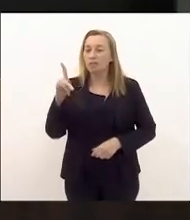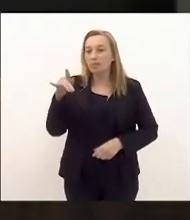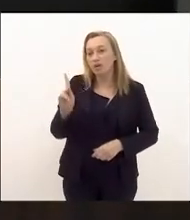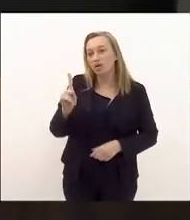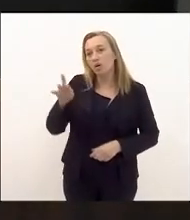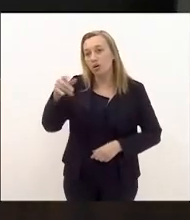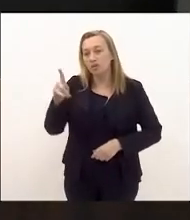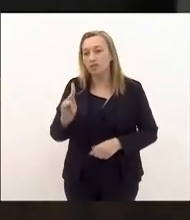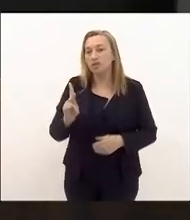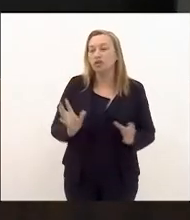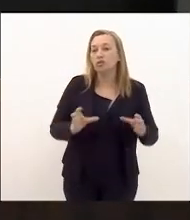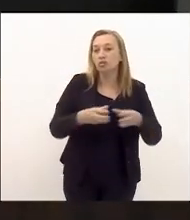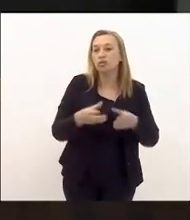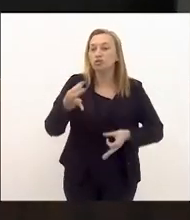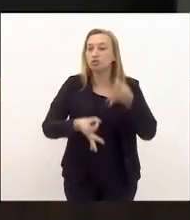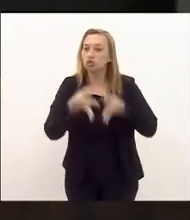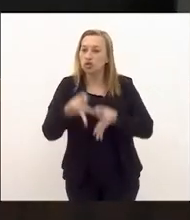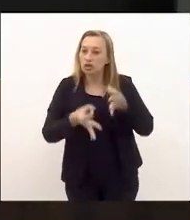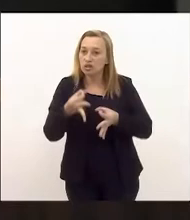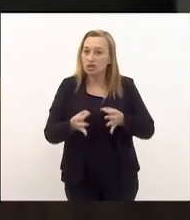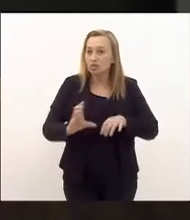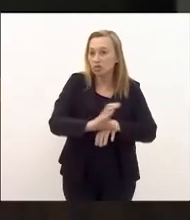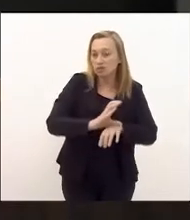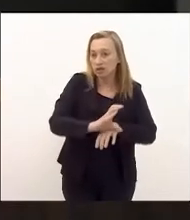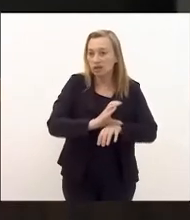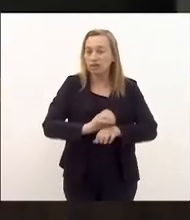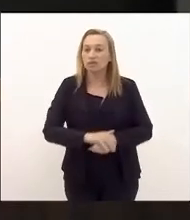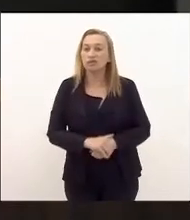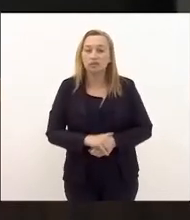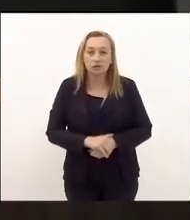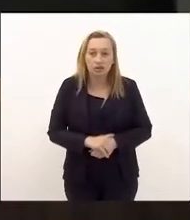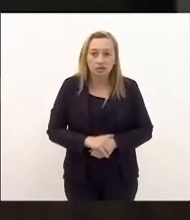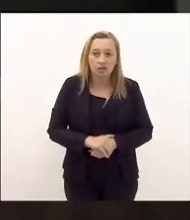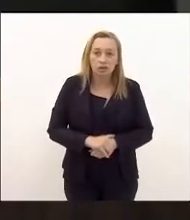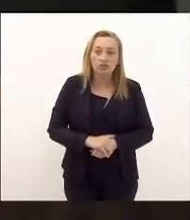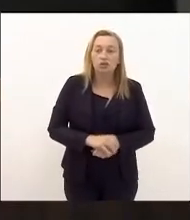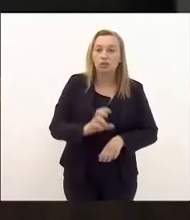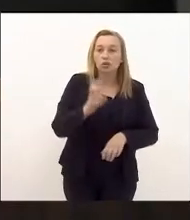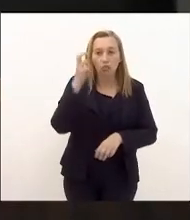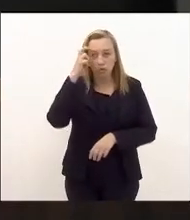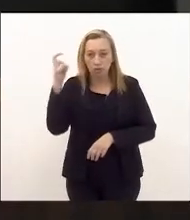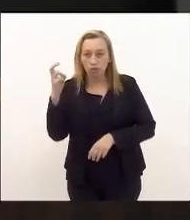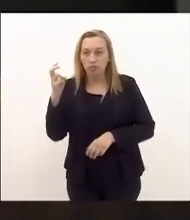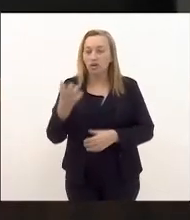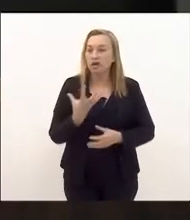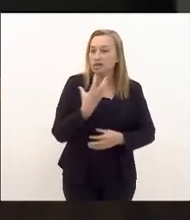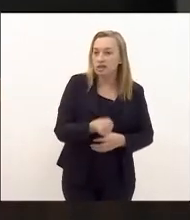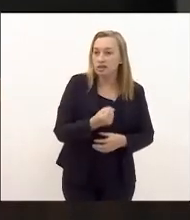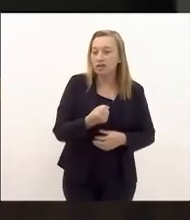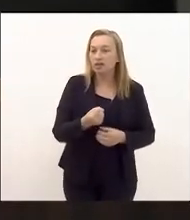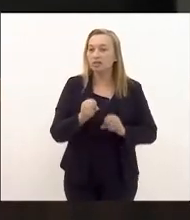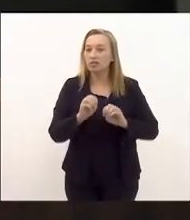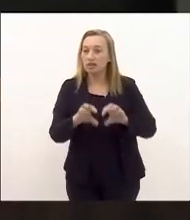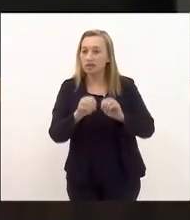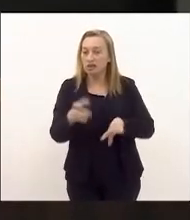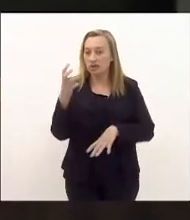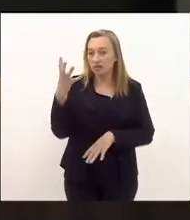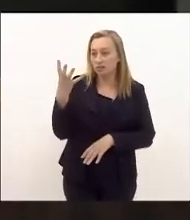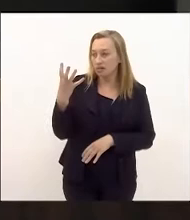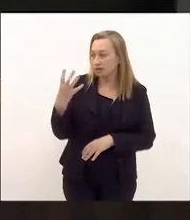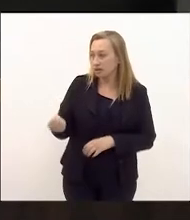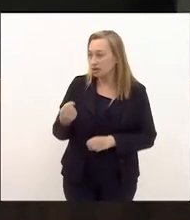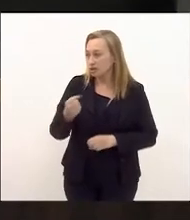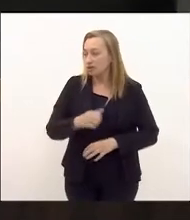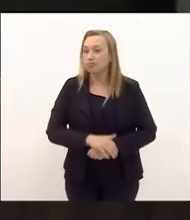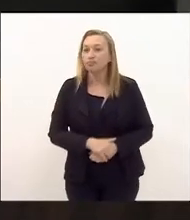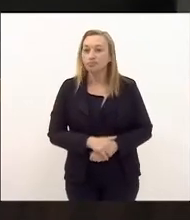das comissões de Constituição e Justiça pela constitucionalidade, de Cultura favorável, de Educação favorável, de Orçamento, Finanças,